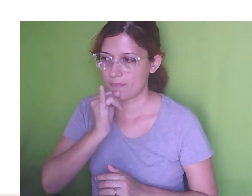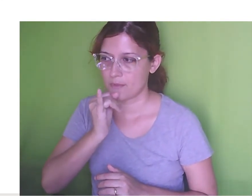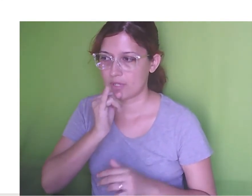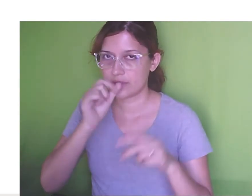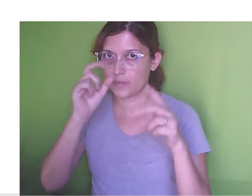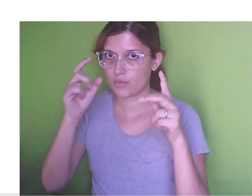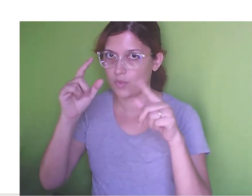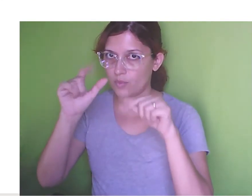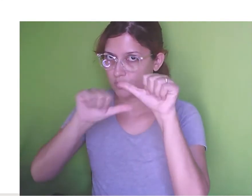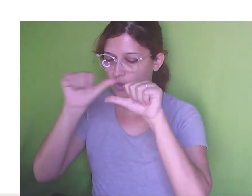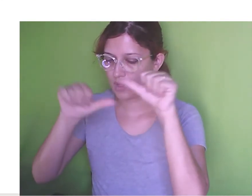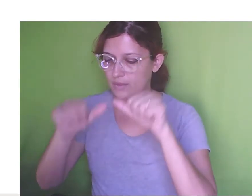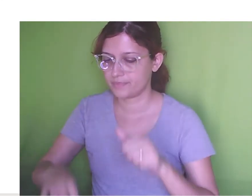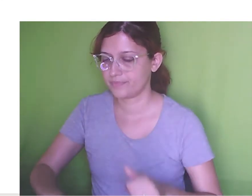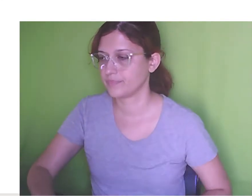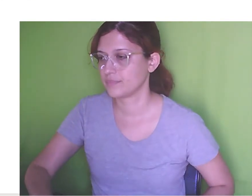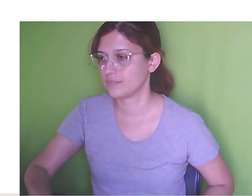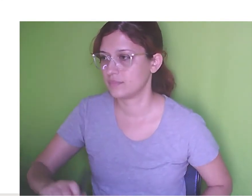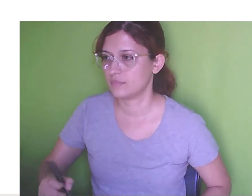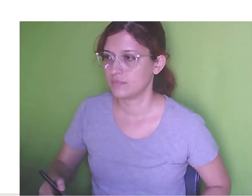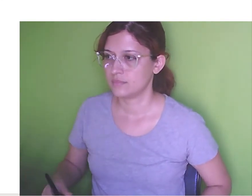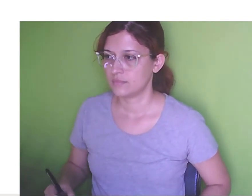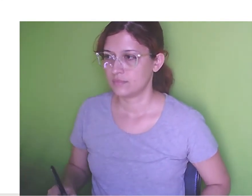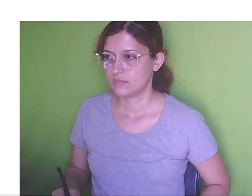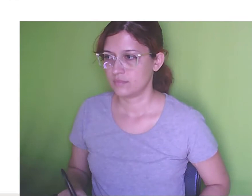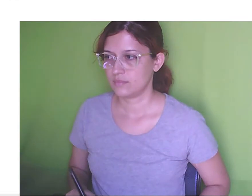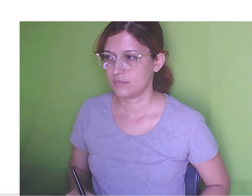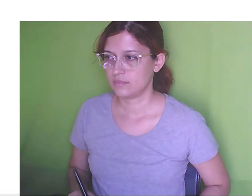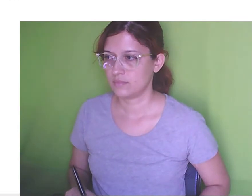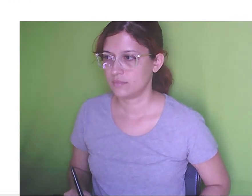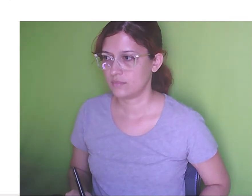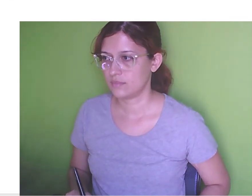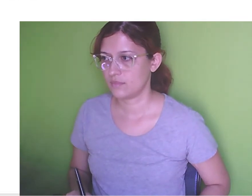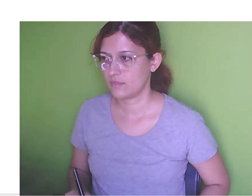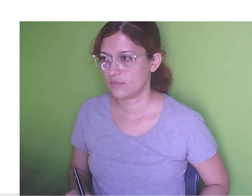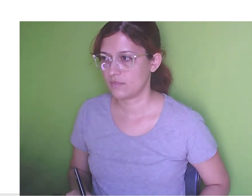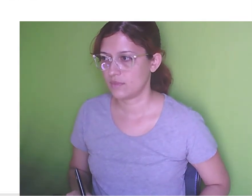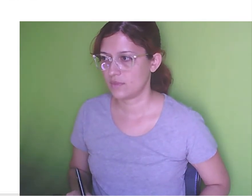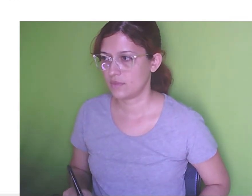Por exemplo. Poderia trocar aqui.